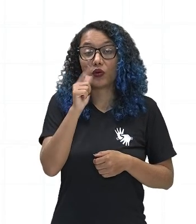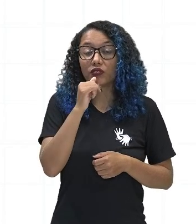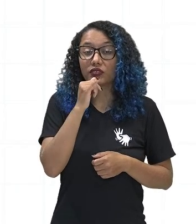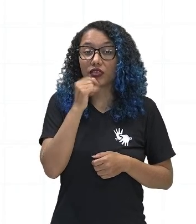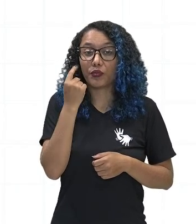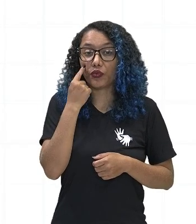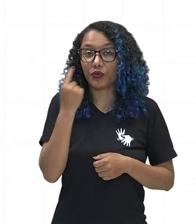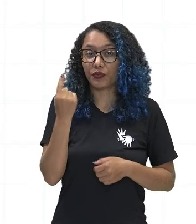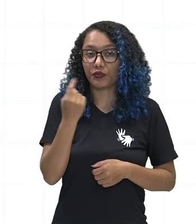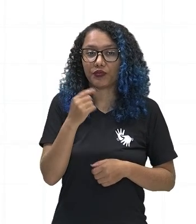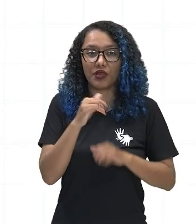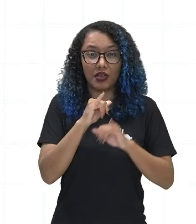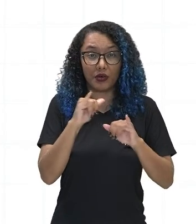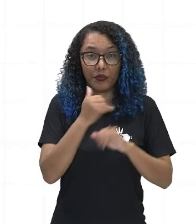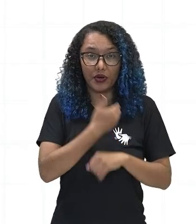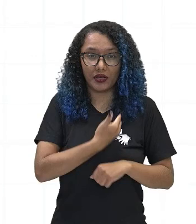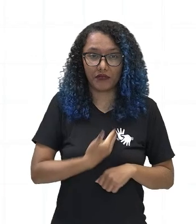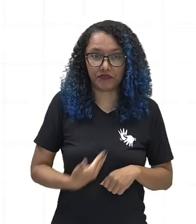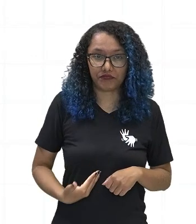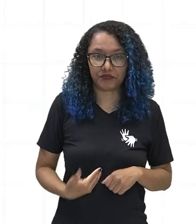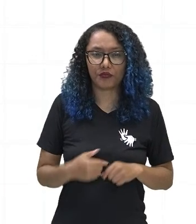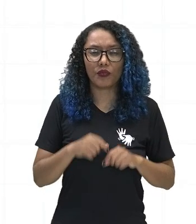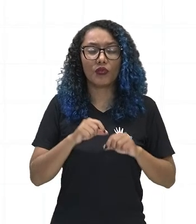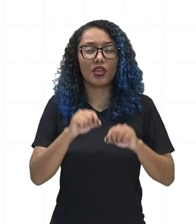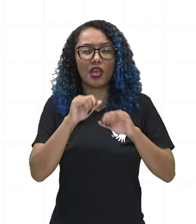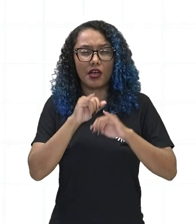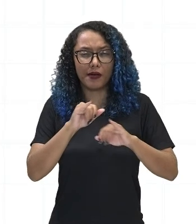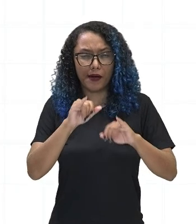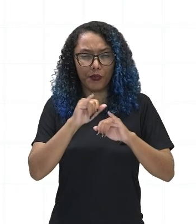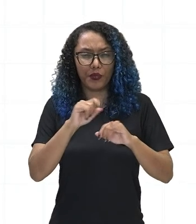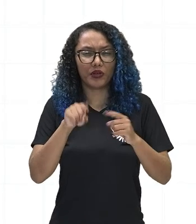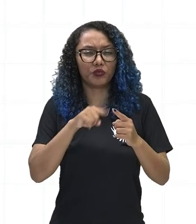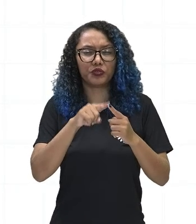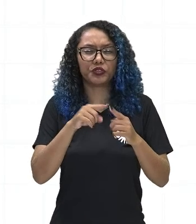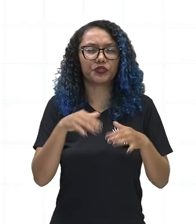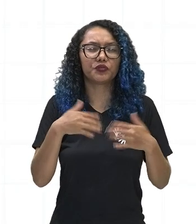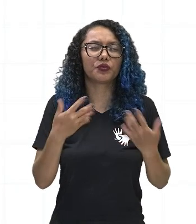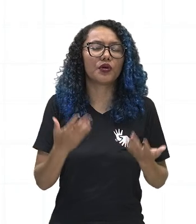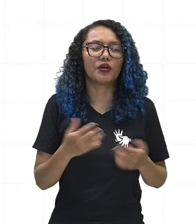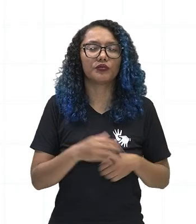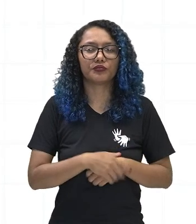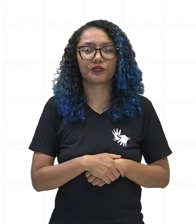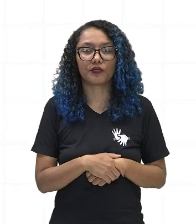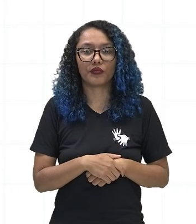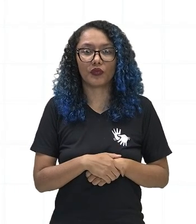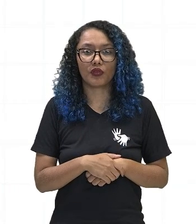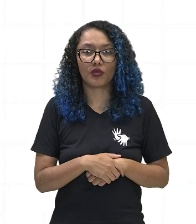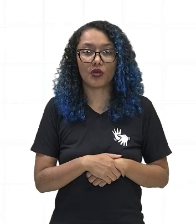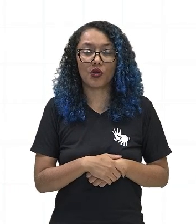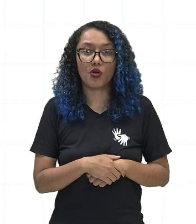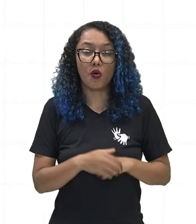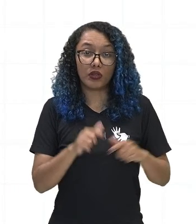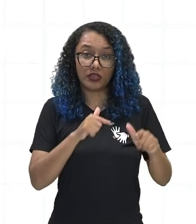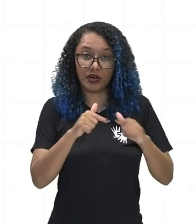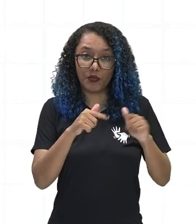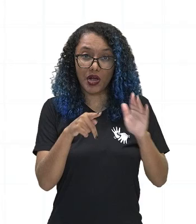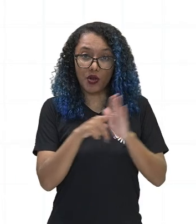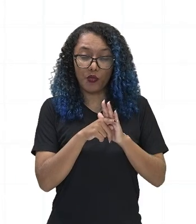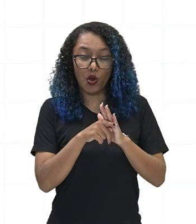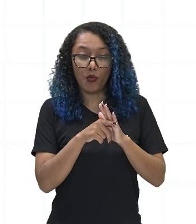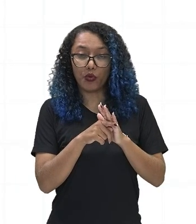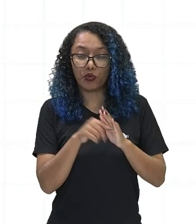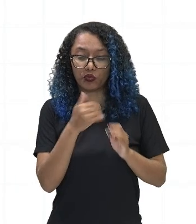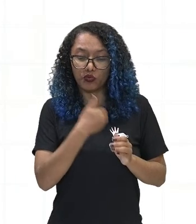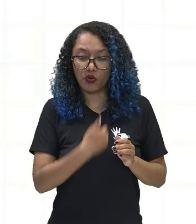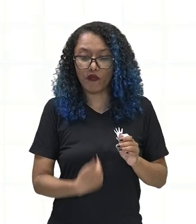campanha governamental. São campanhas publicitárias que têm como objetivo mostrar o trabalho que está sendo realizado pelo